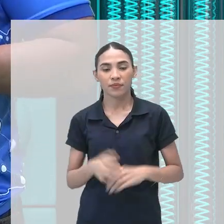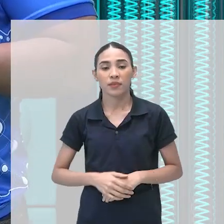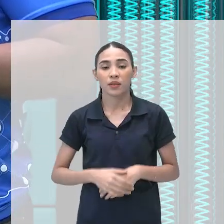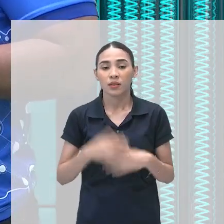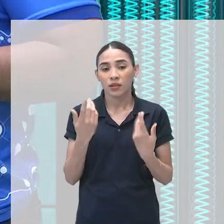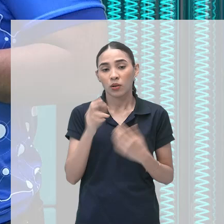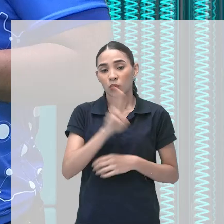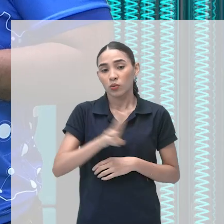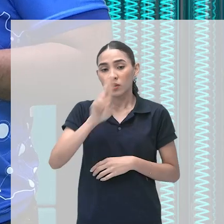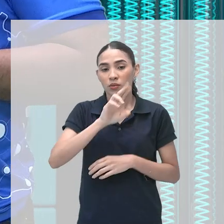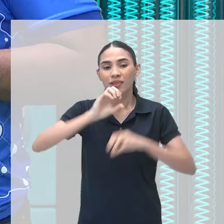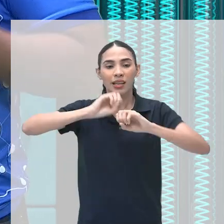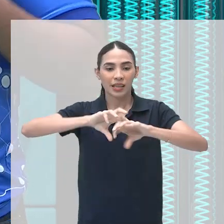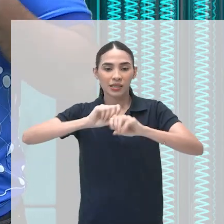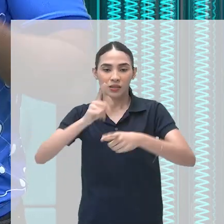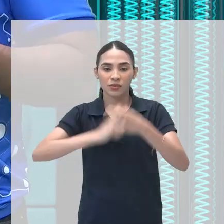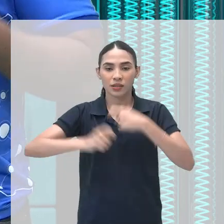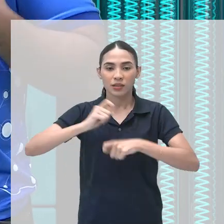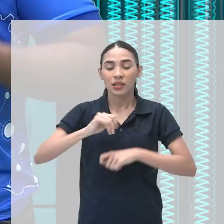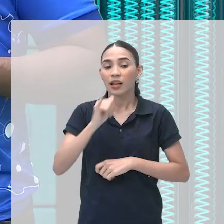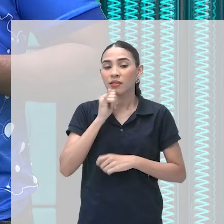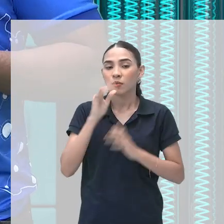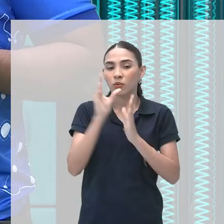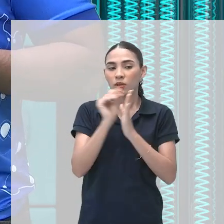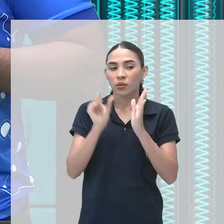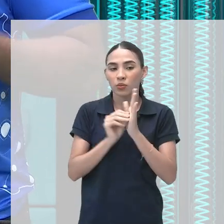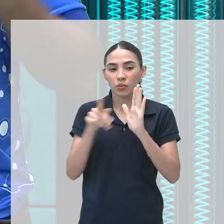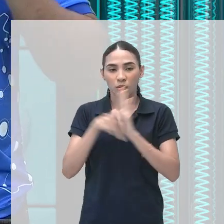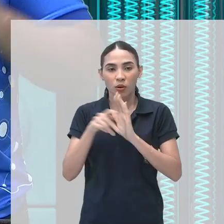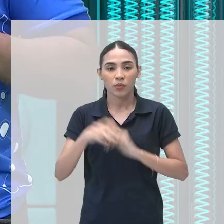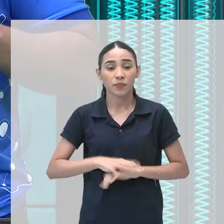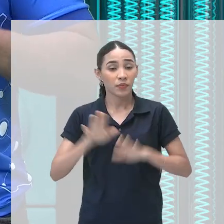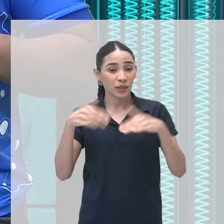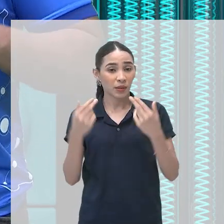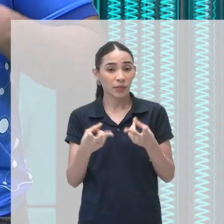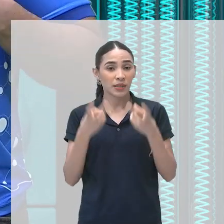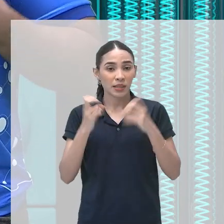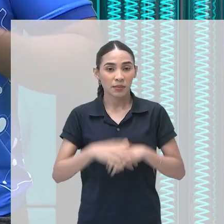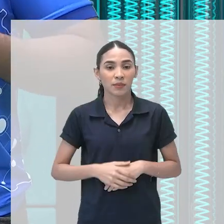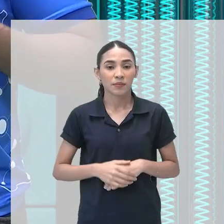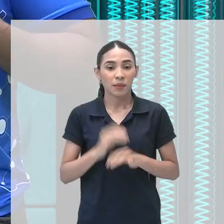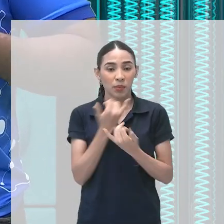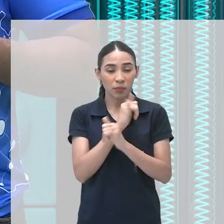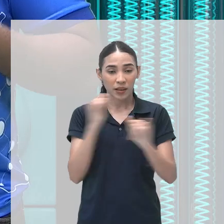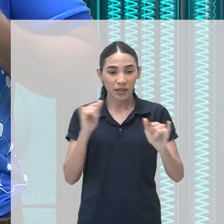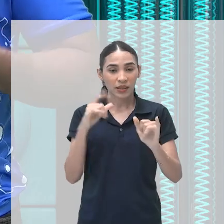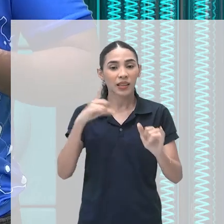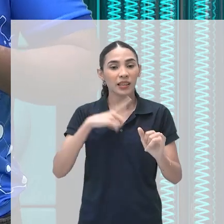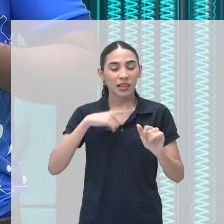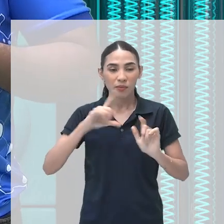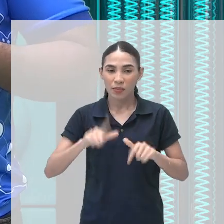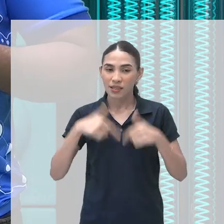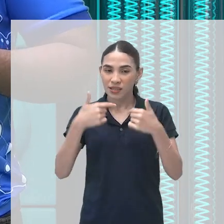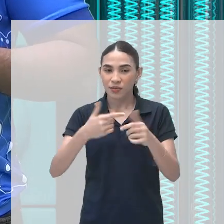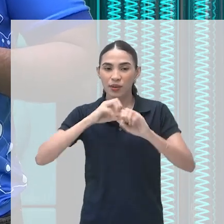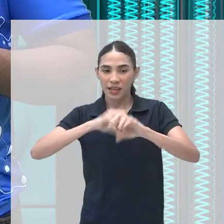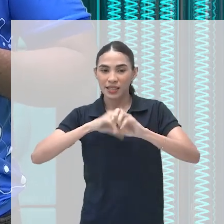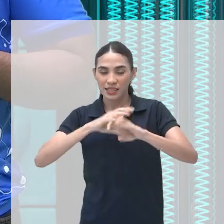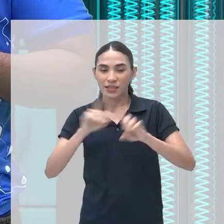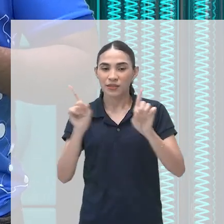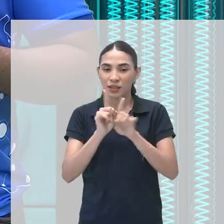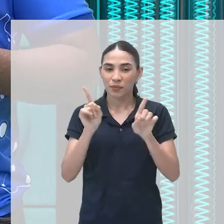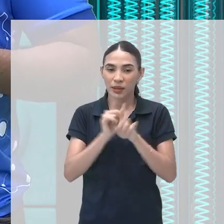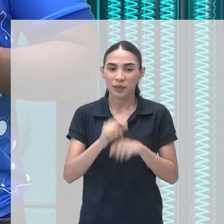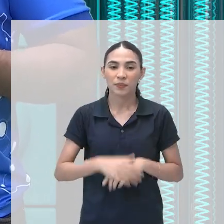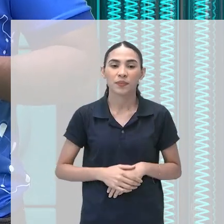por meio de educação financeira, conteúdo de educação financeira. Então, observem que a propaganda ela tem uma ação educativa